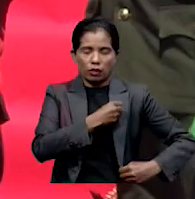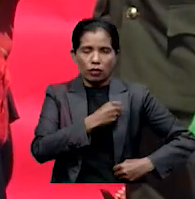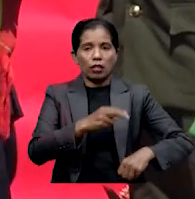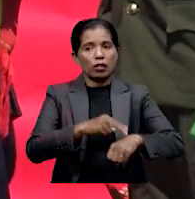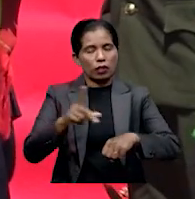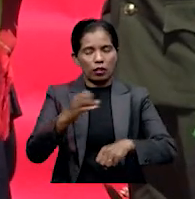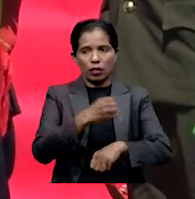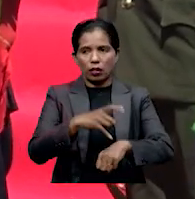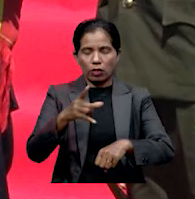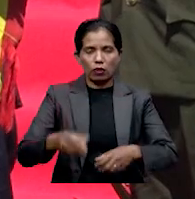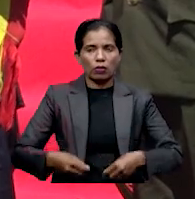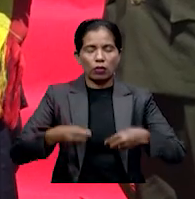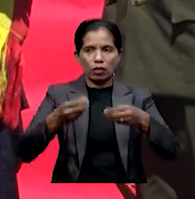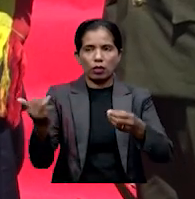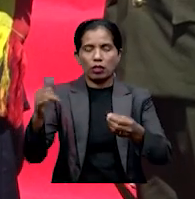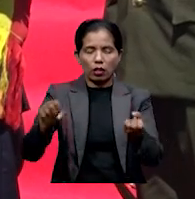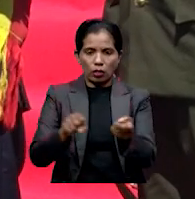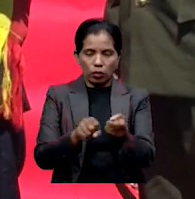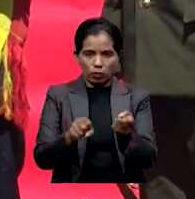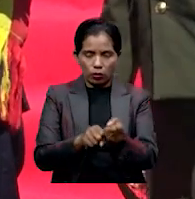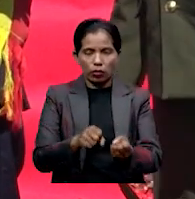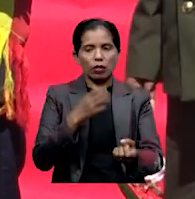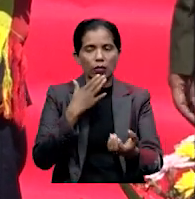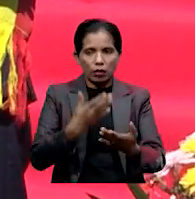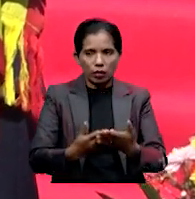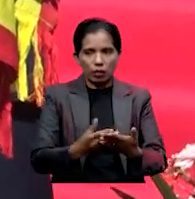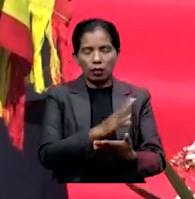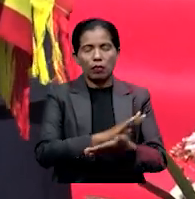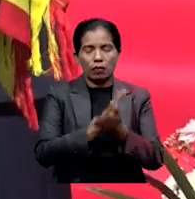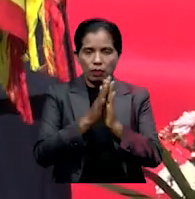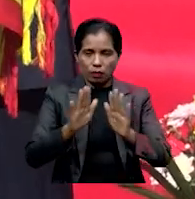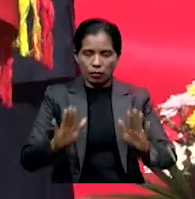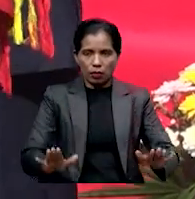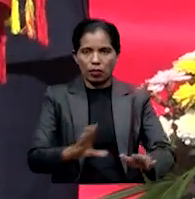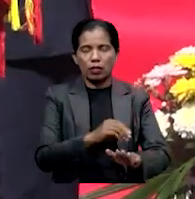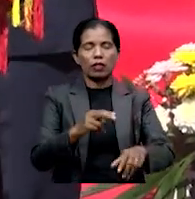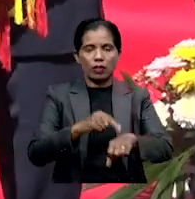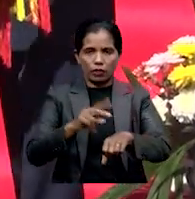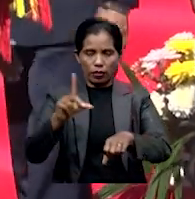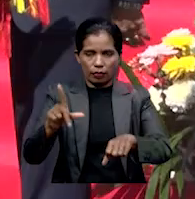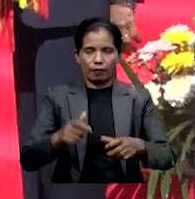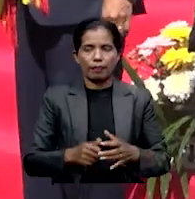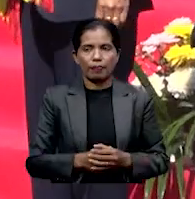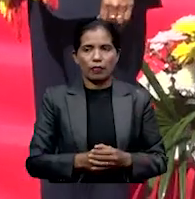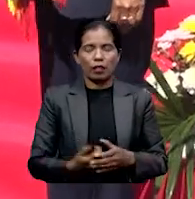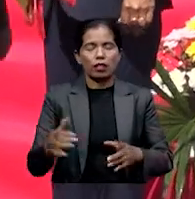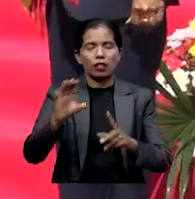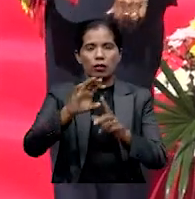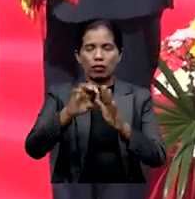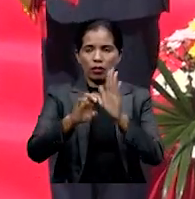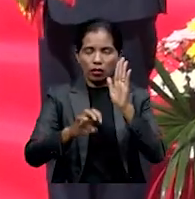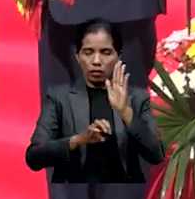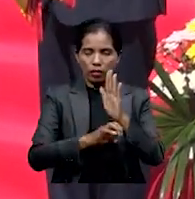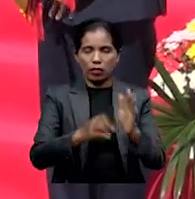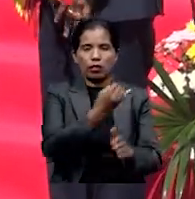Sirenebe, fo ona Sirene contribuição significativa ba paz no estabilidade nacional. Enquanto chefe Estado Maior